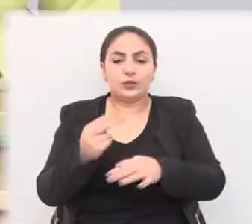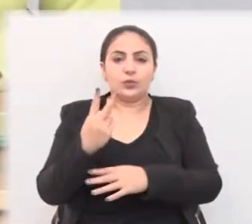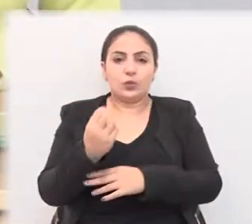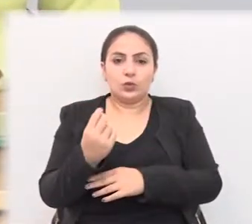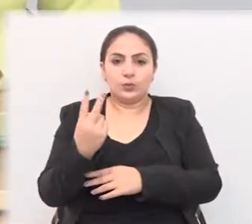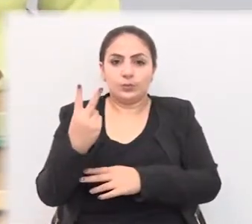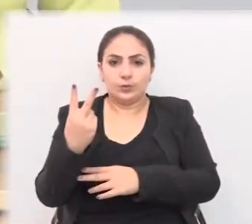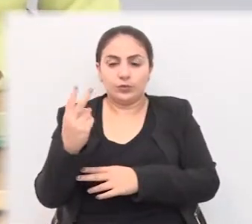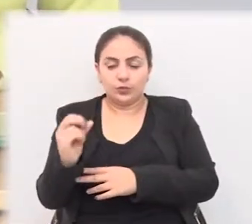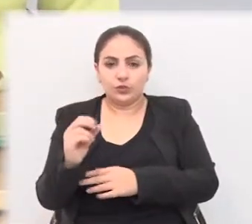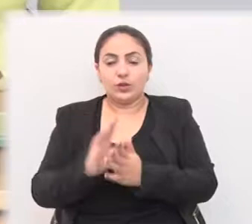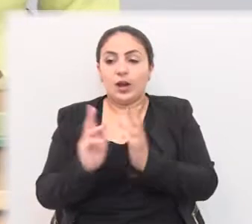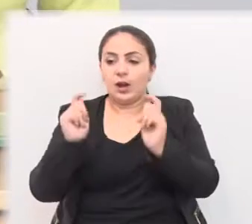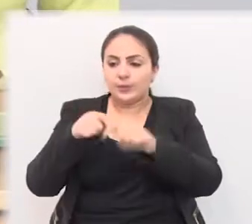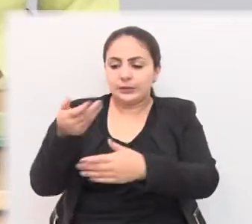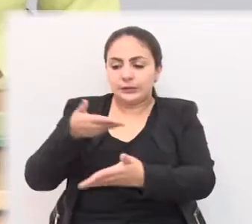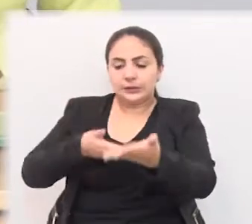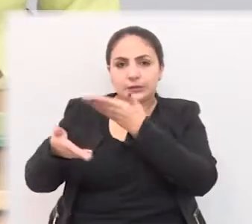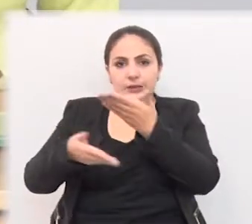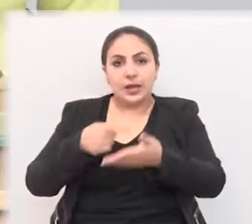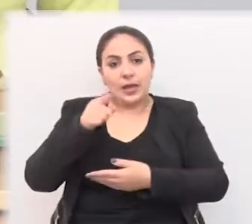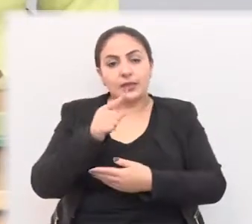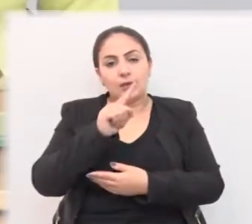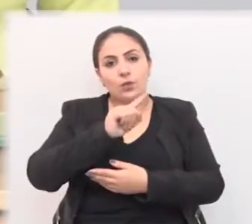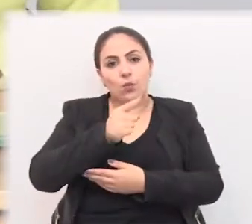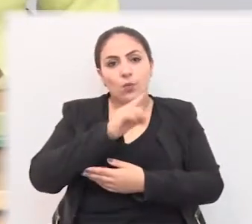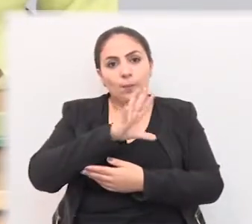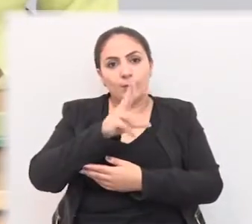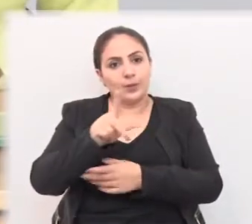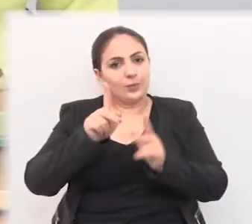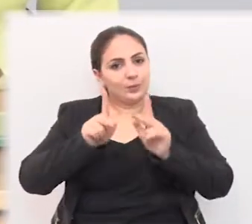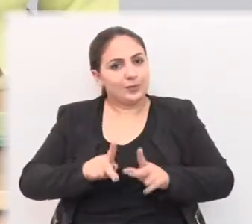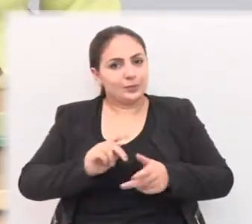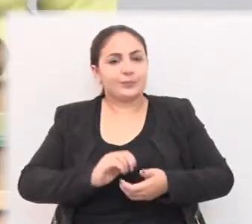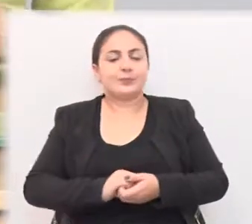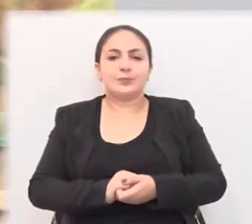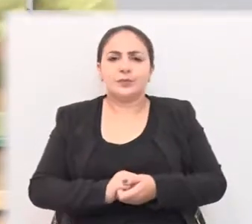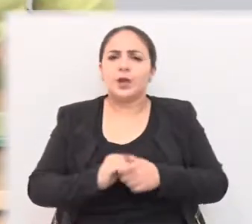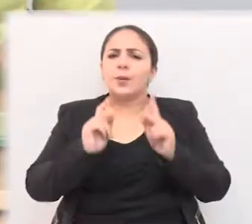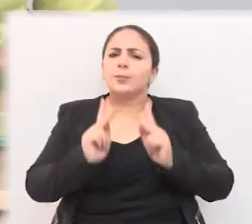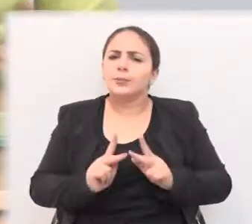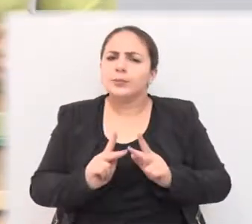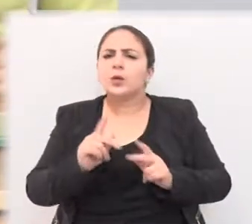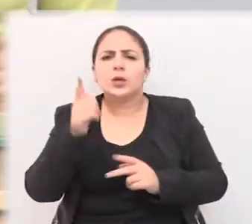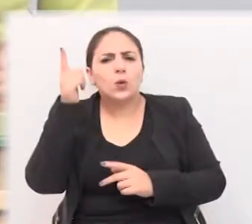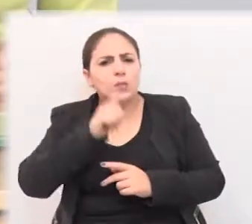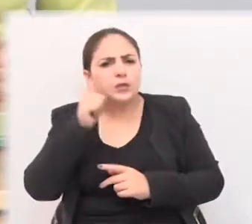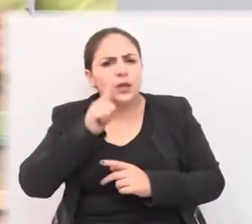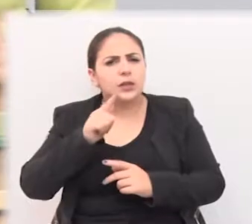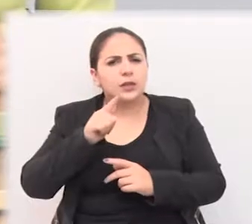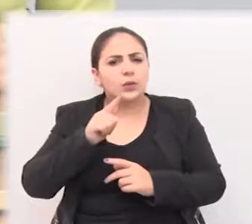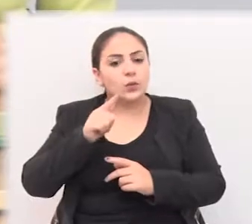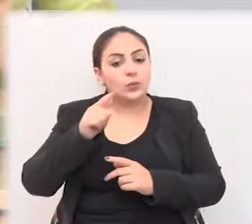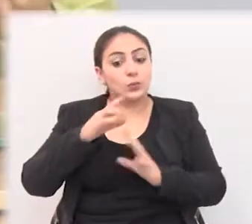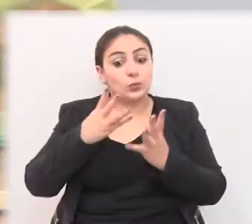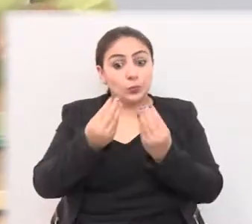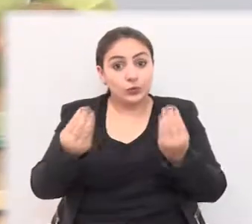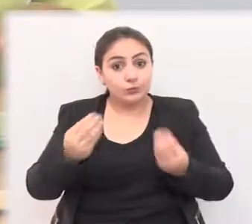2020, a capacidade de atendimento será de 1 milhão de pessoas. E quem ganha com isso tudo?